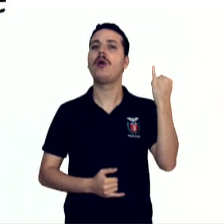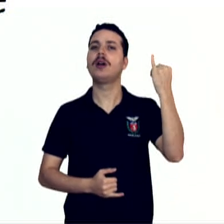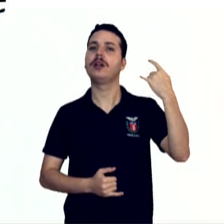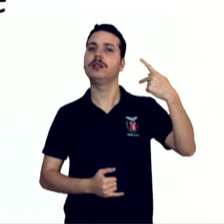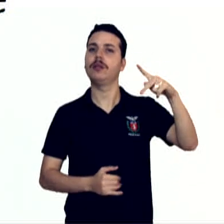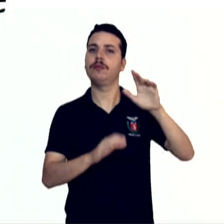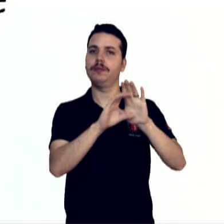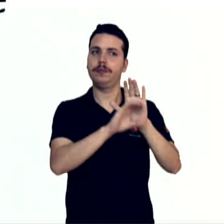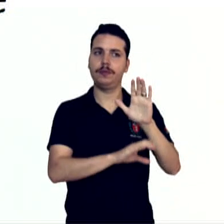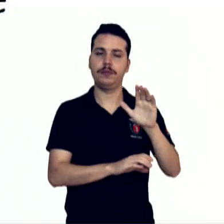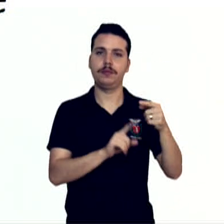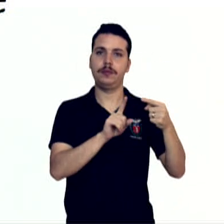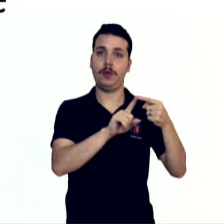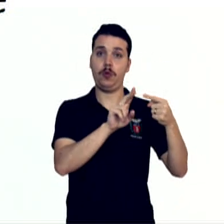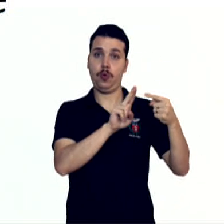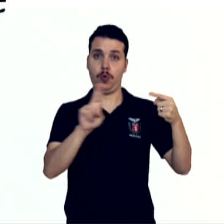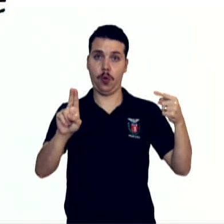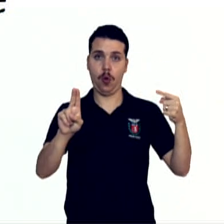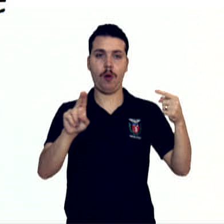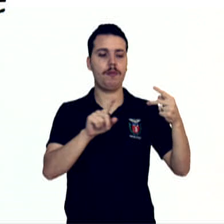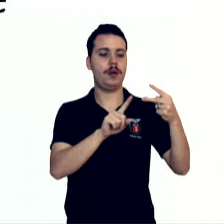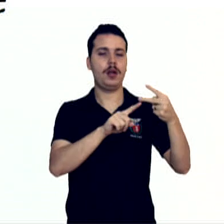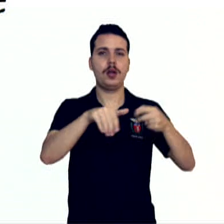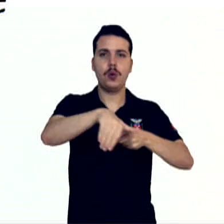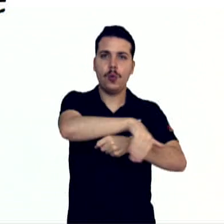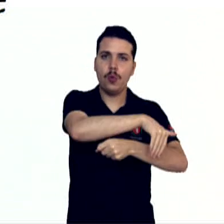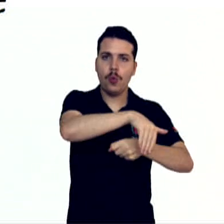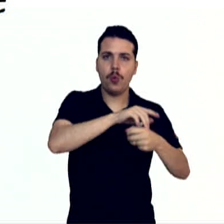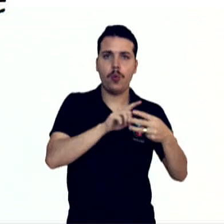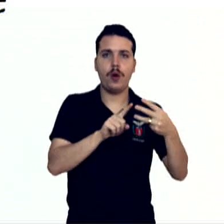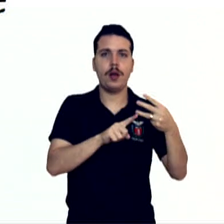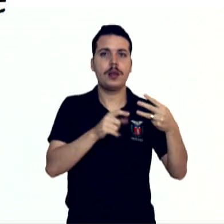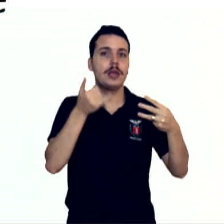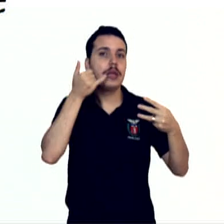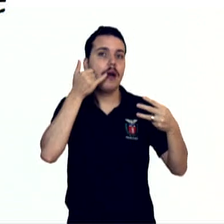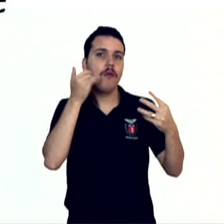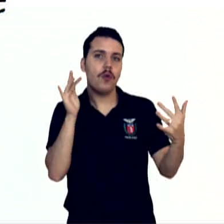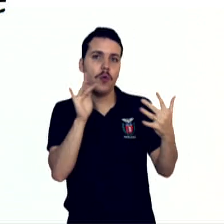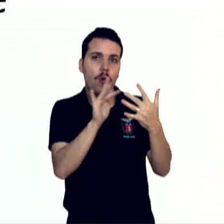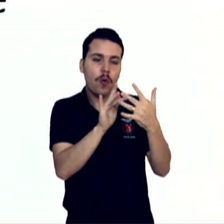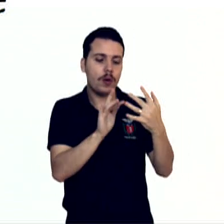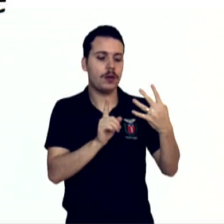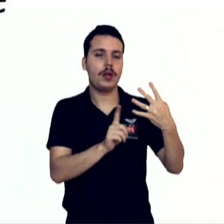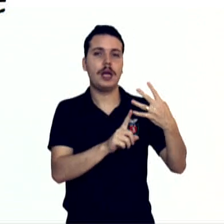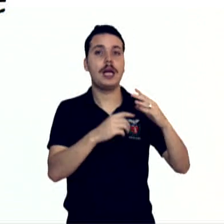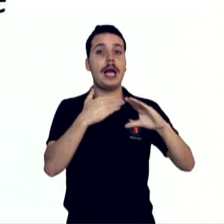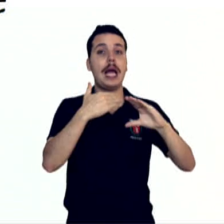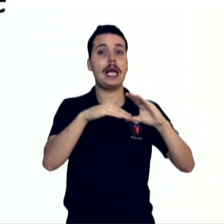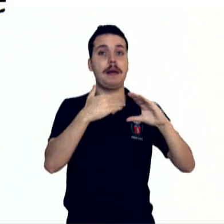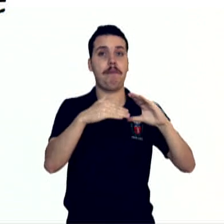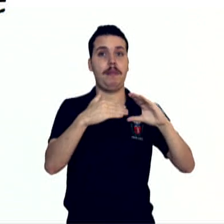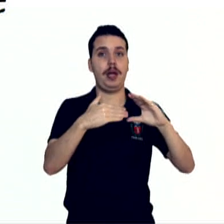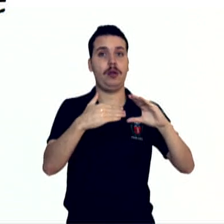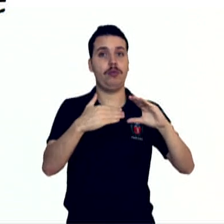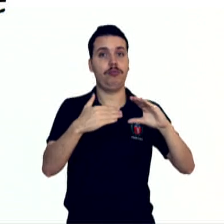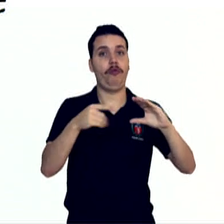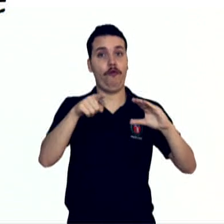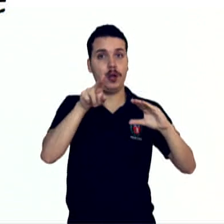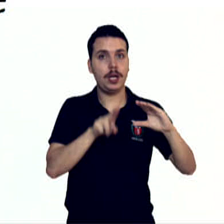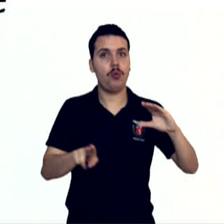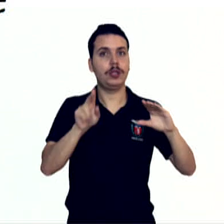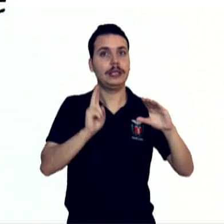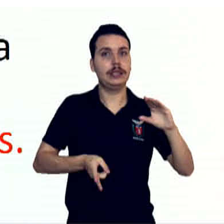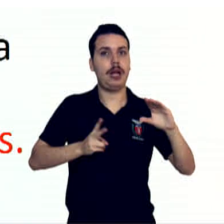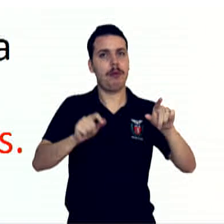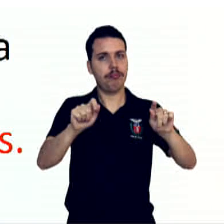seu currículo? Nome, endereço, telefone para contato e um e-mail atual, tá certo? Então,